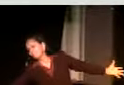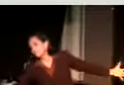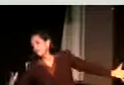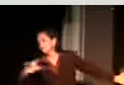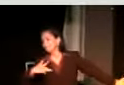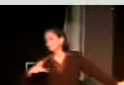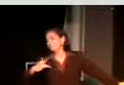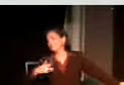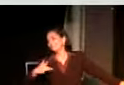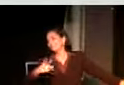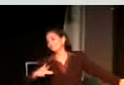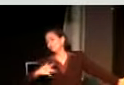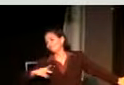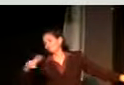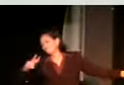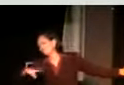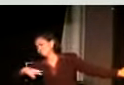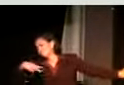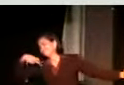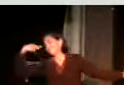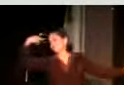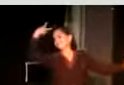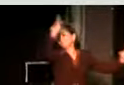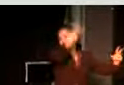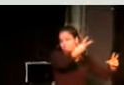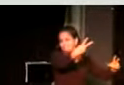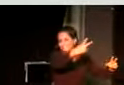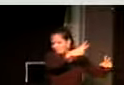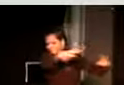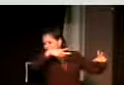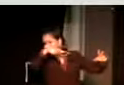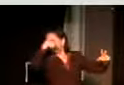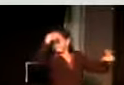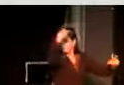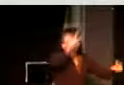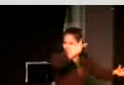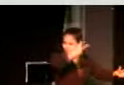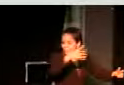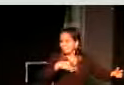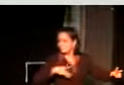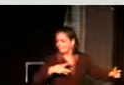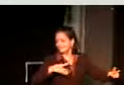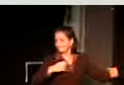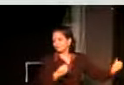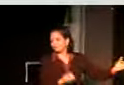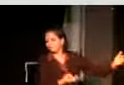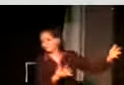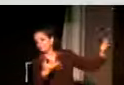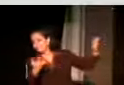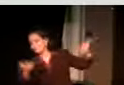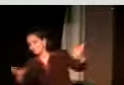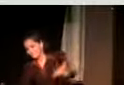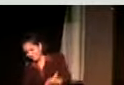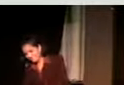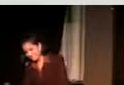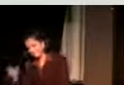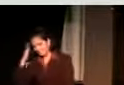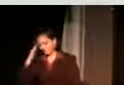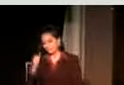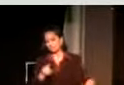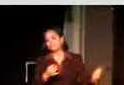frutifica quando é oferecida já o segundo aspecto esclarecedor dessa Misericórdia no